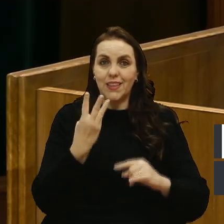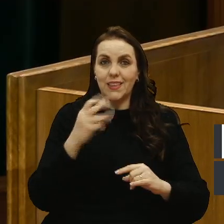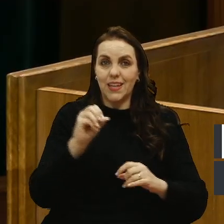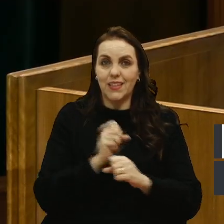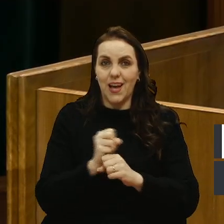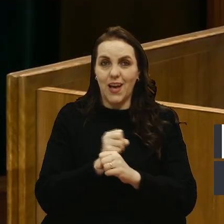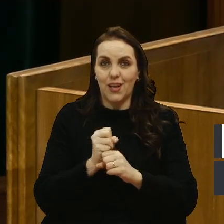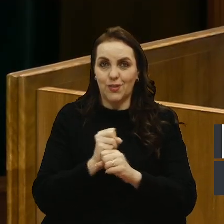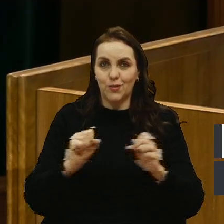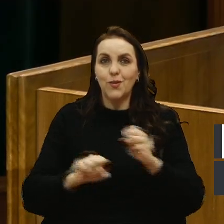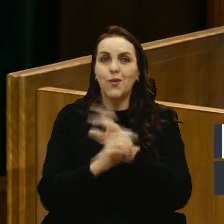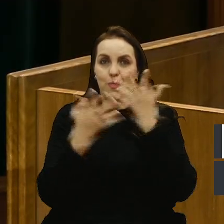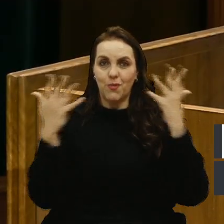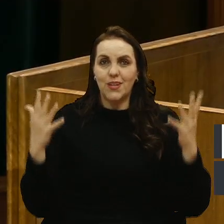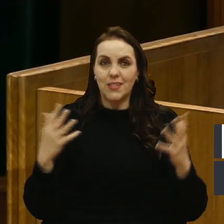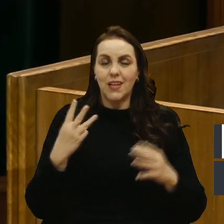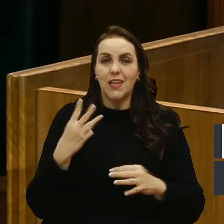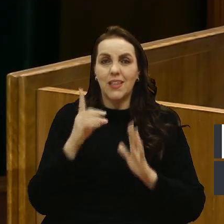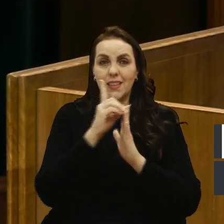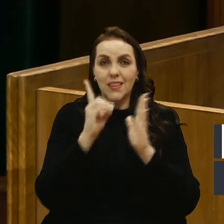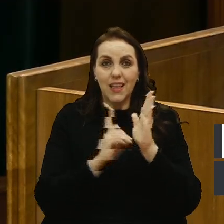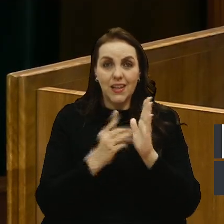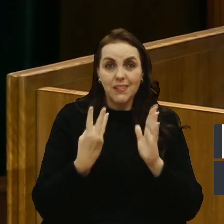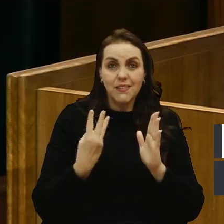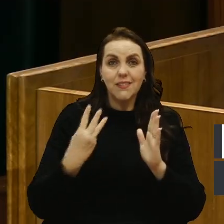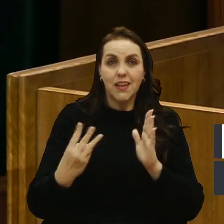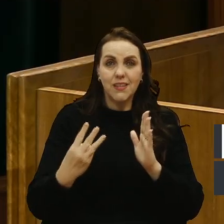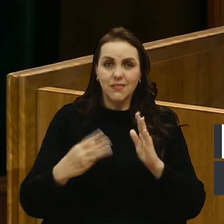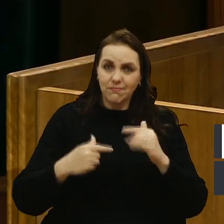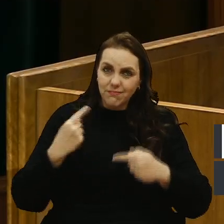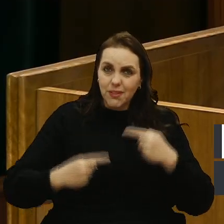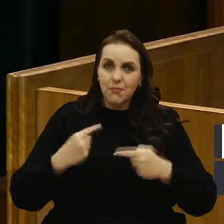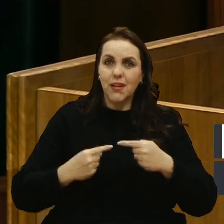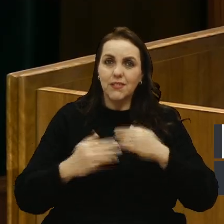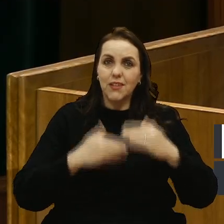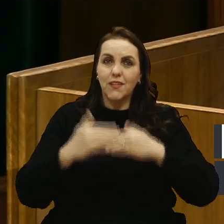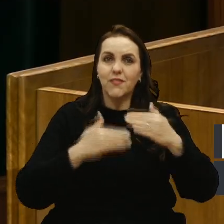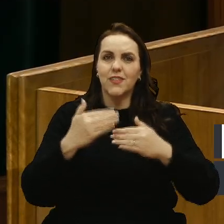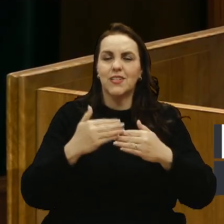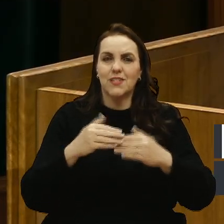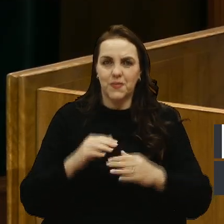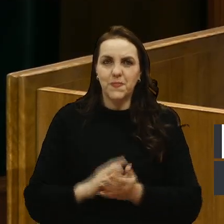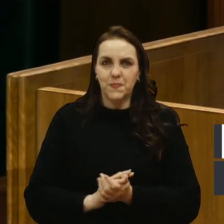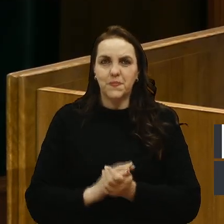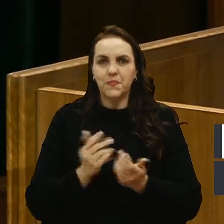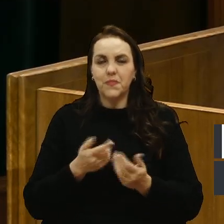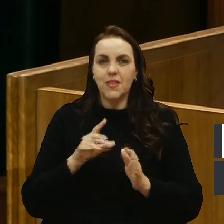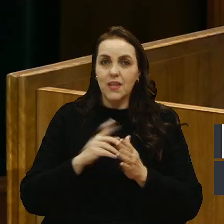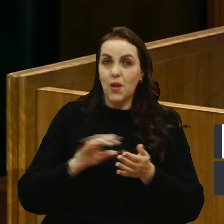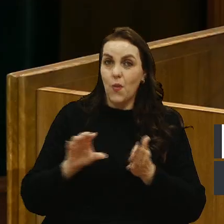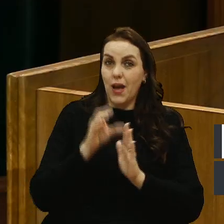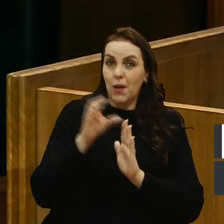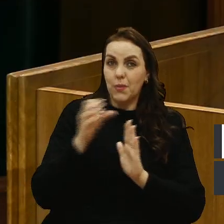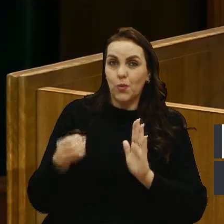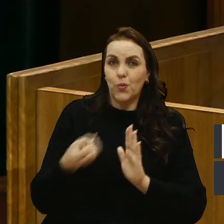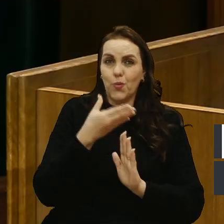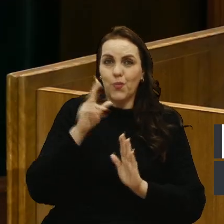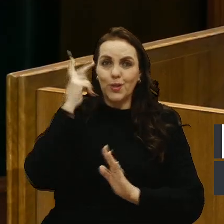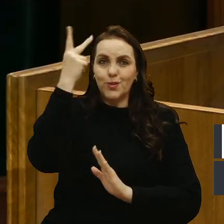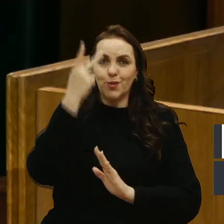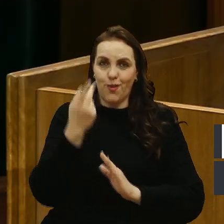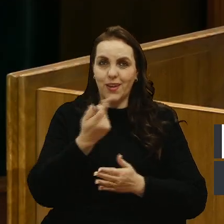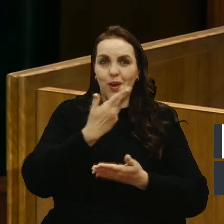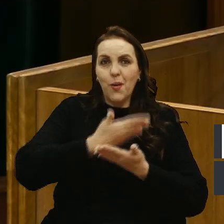de debates, decisões, avanços e transformações. E agora um novo capítulo começa a ser escrito. Para finalizar, presidente,